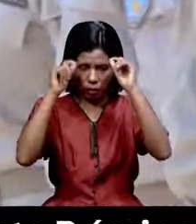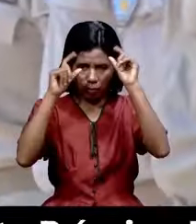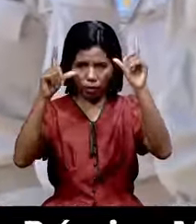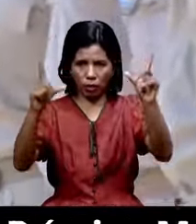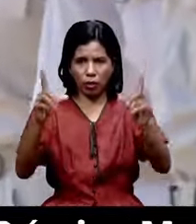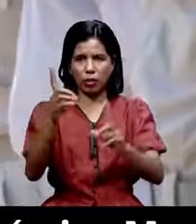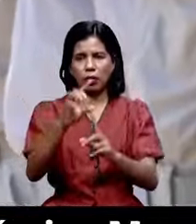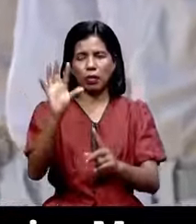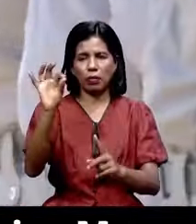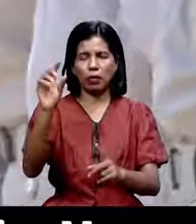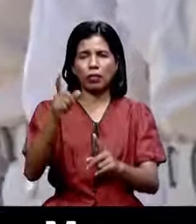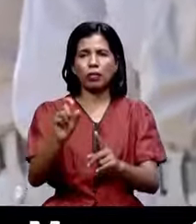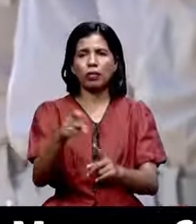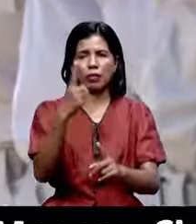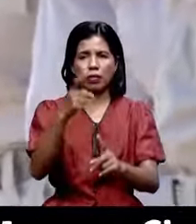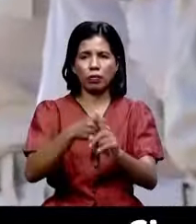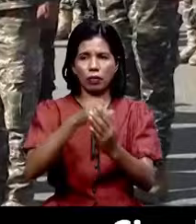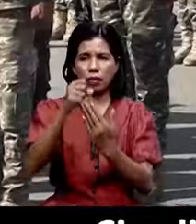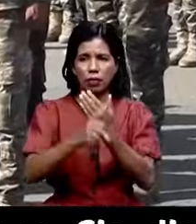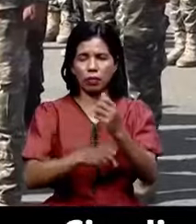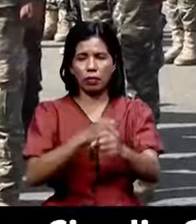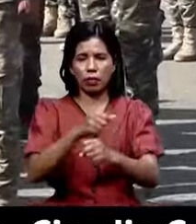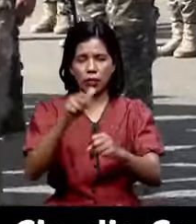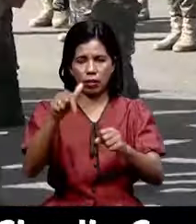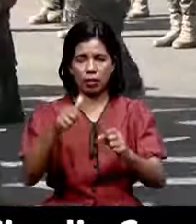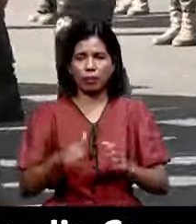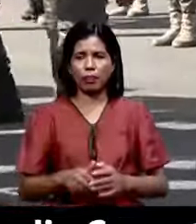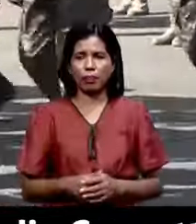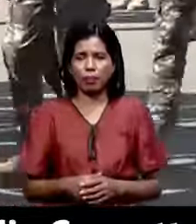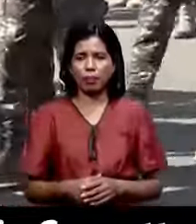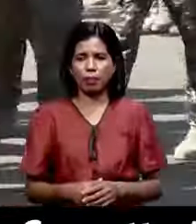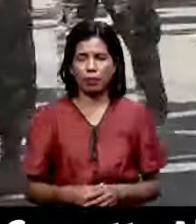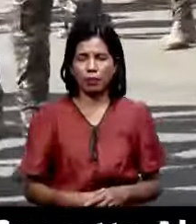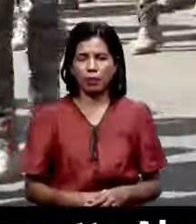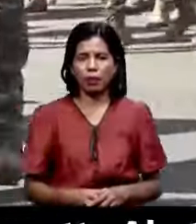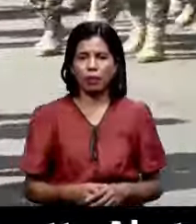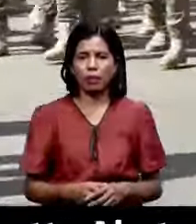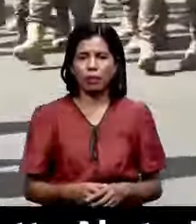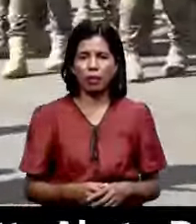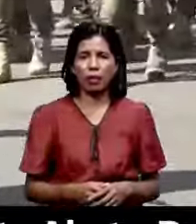Loroncia Toloronsa Ronesen Ida, fulan setembro, a Tinané. Equipa cobertura, Giemen.